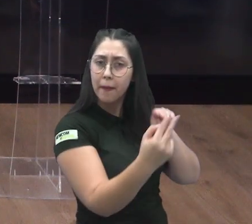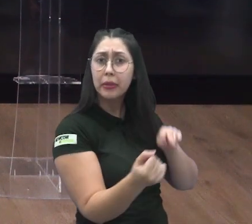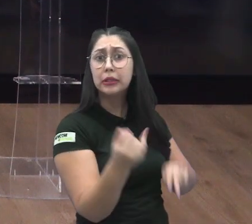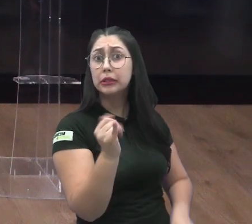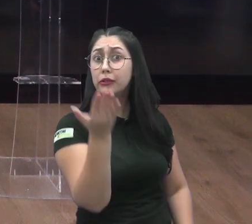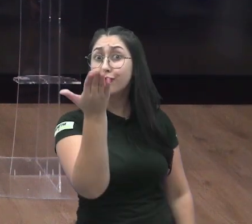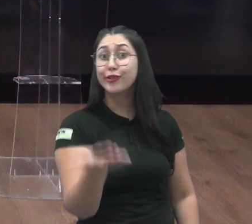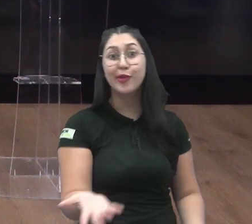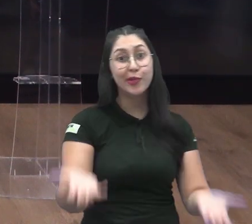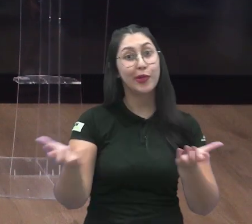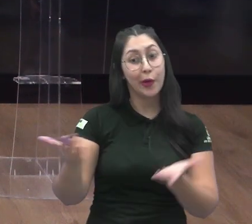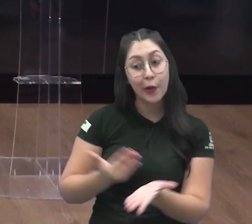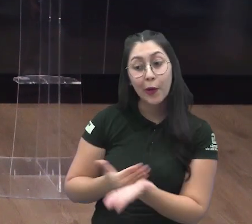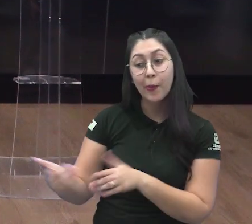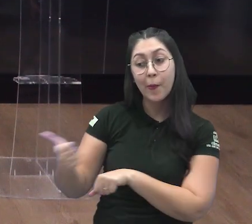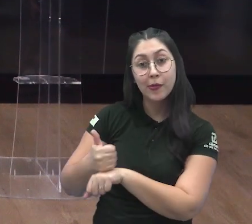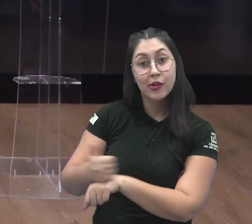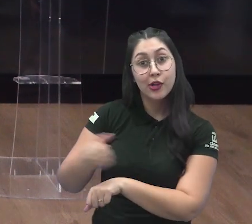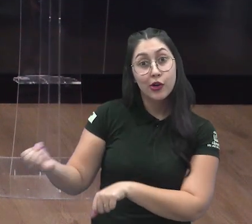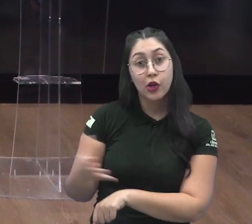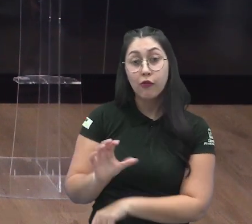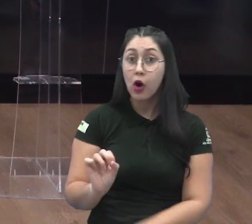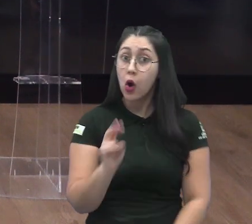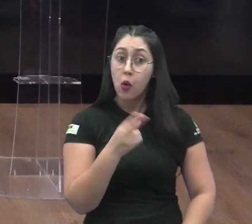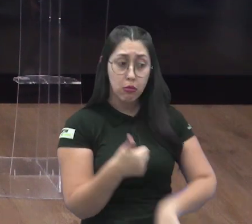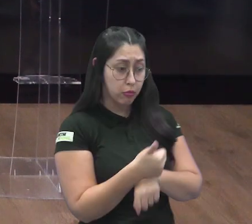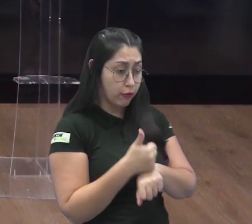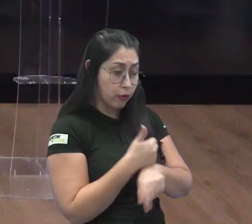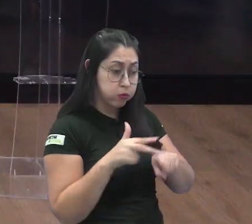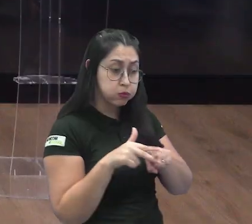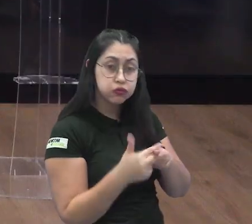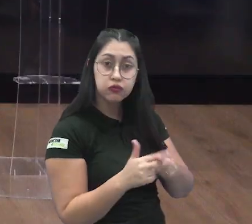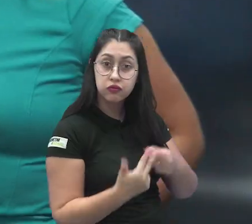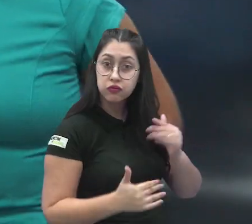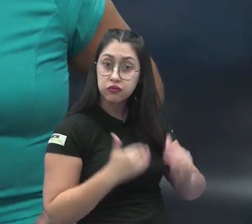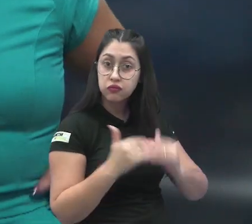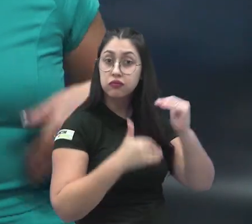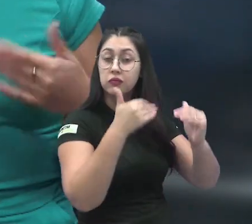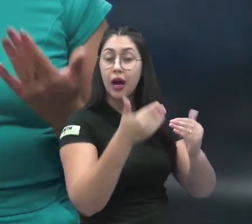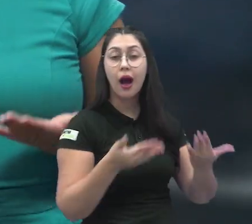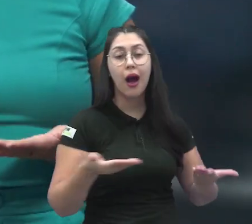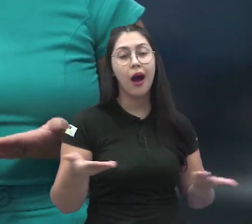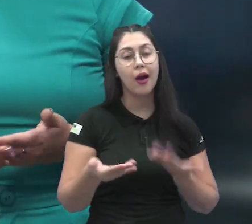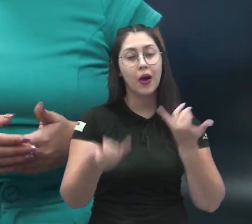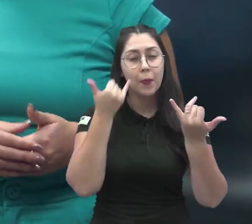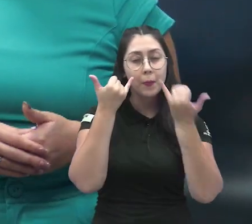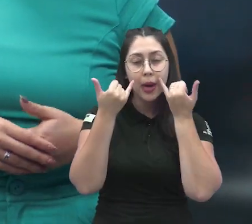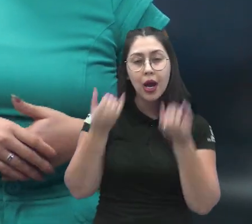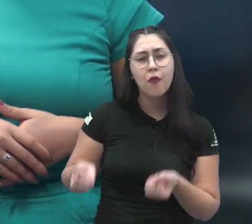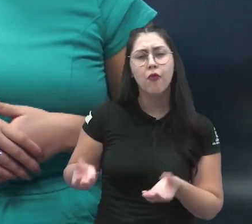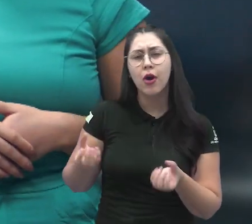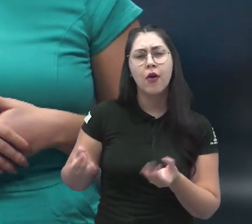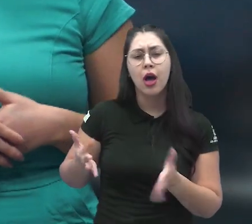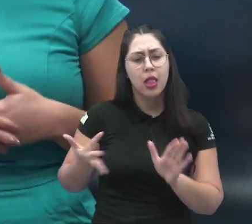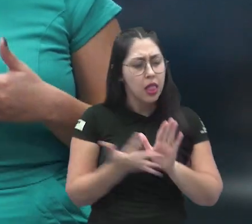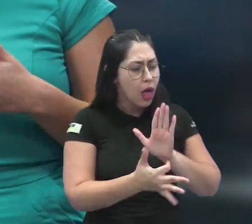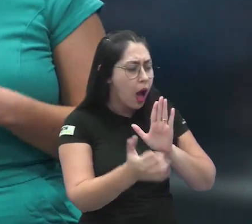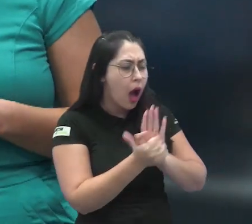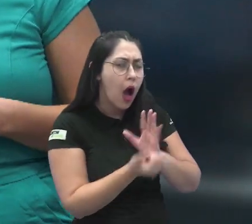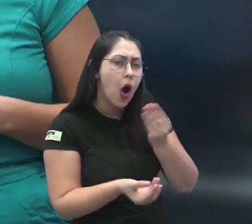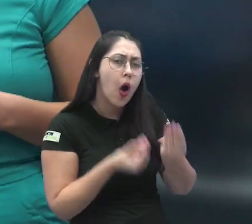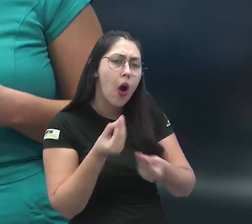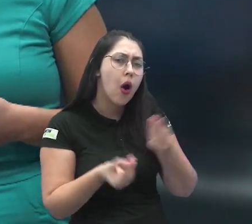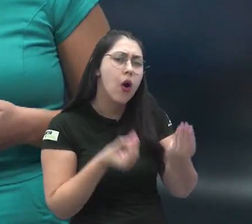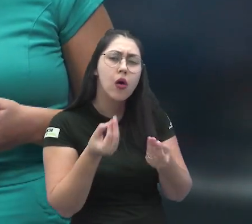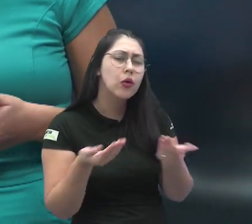quer começar uma nova carreira ou se aperfeiçoar na atual. E quem vai trazer mais informações para a gente de como se